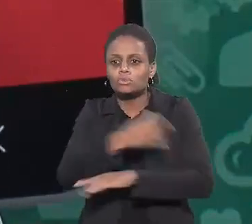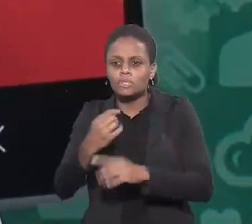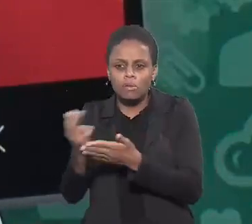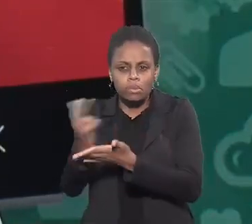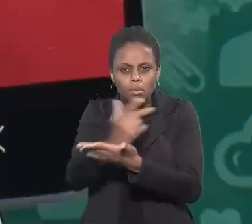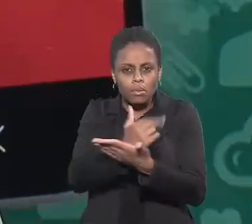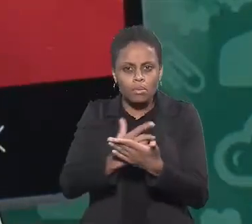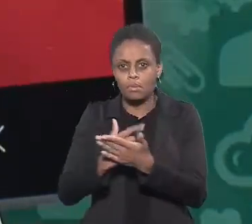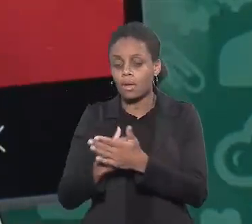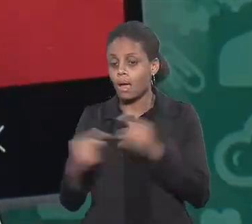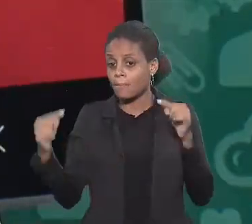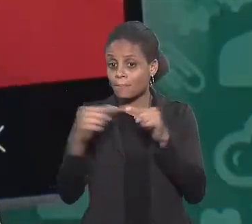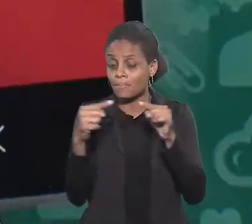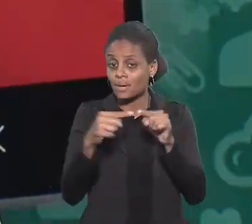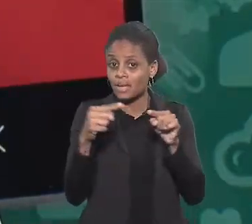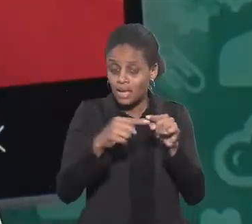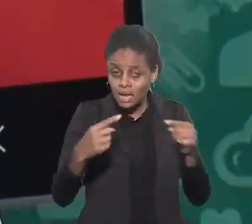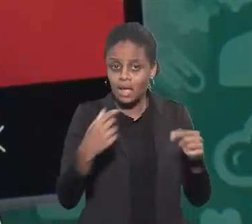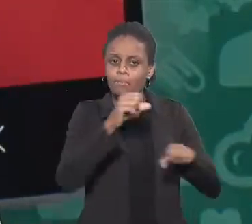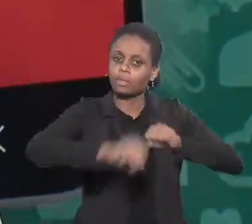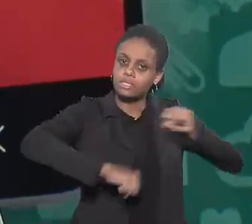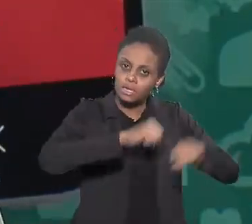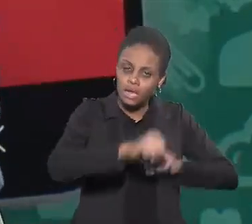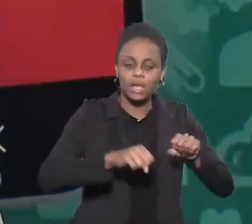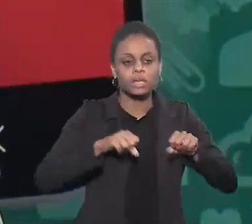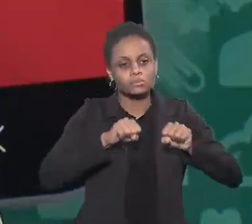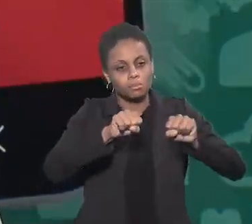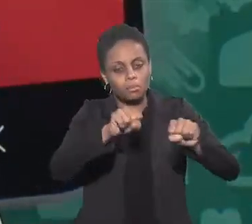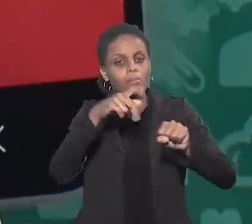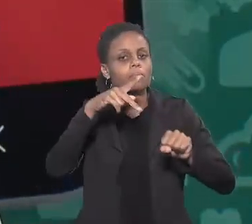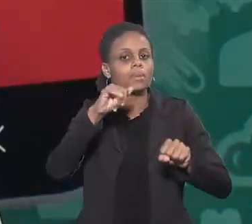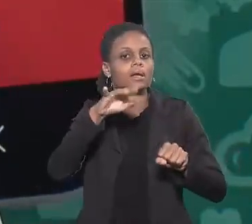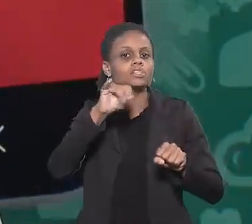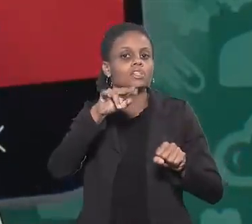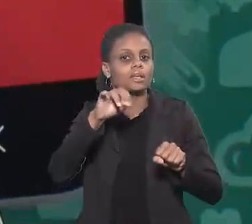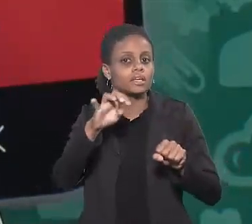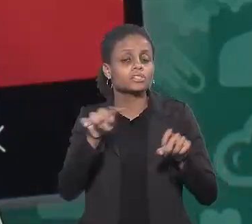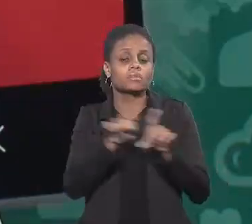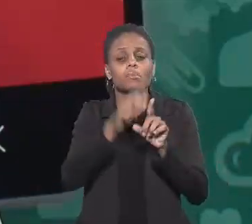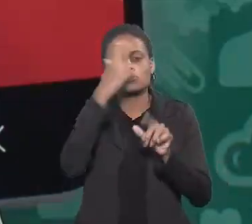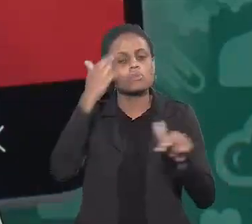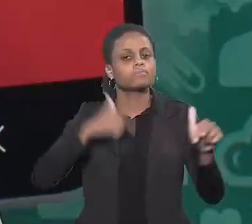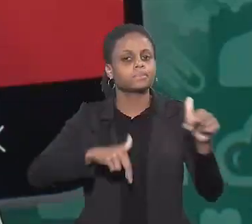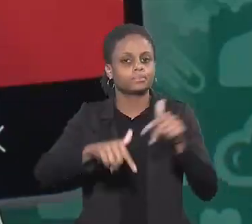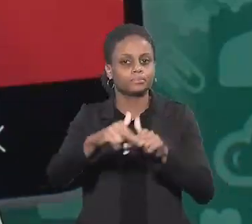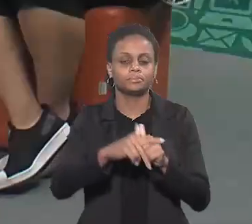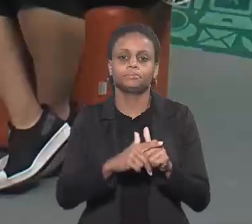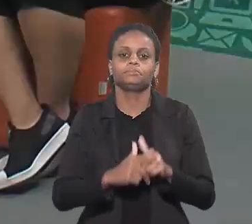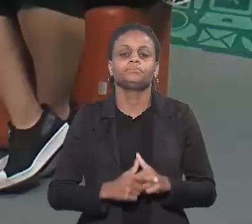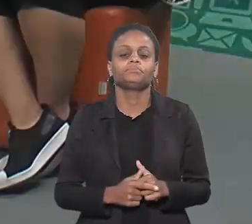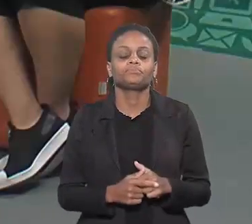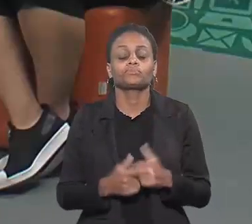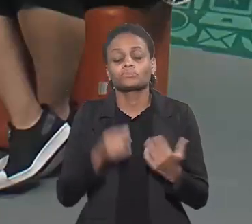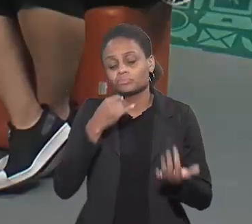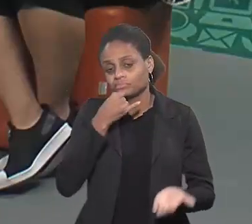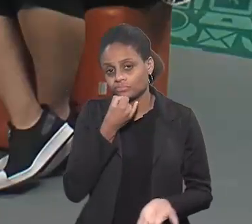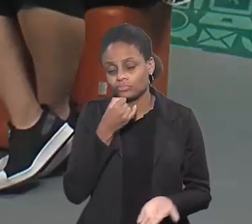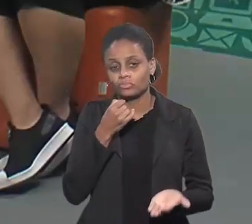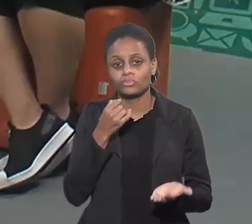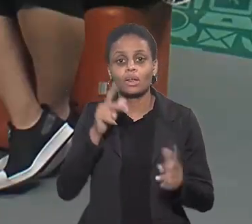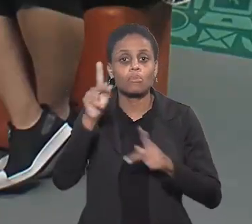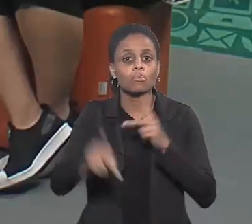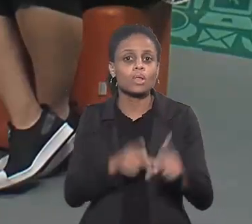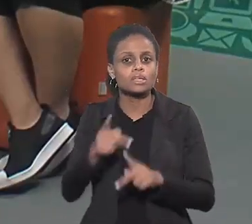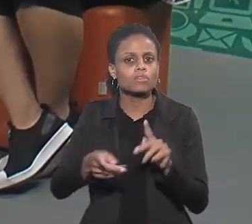ser desenhadas para a micromobilidade, para a bicicleta, para o patinete e para o pedestre. Infelizmente, a população ainda está